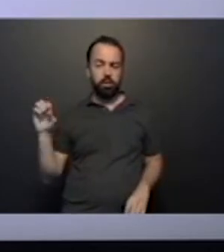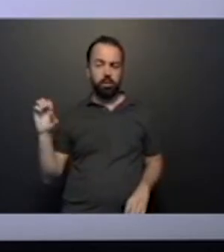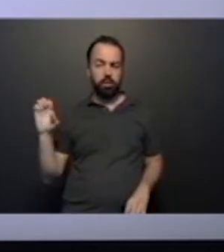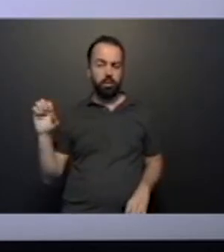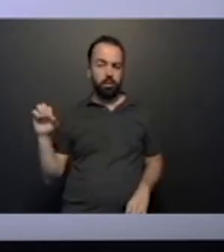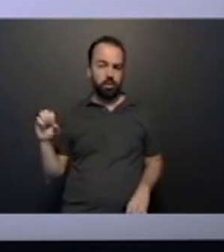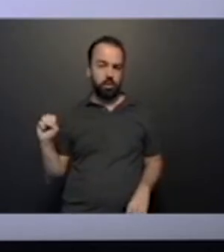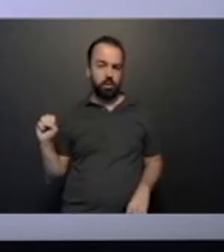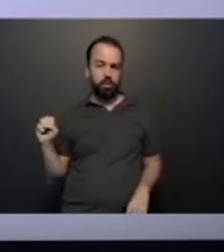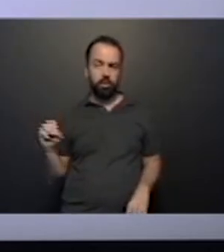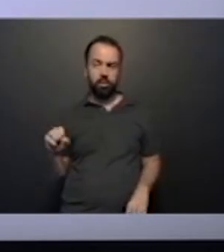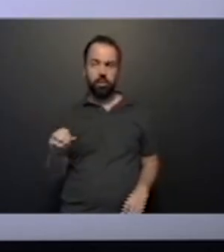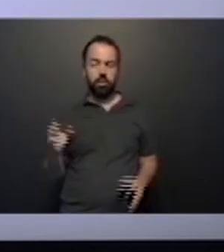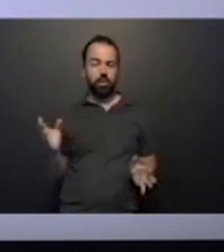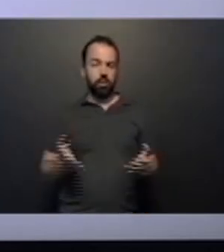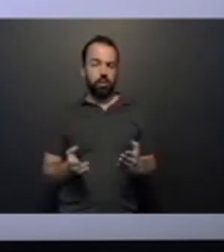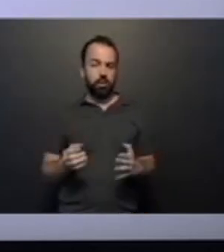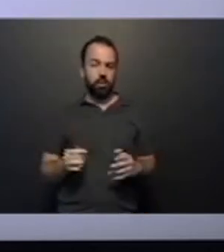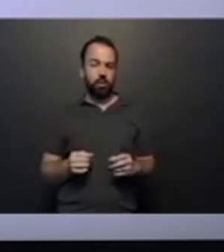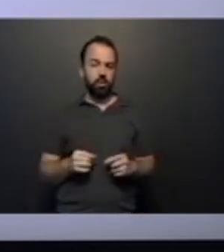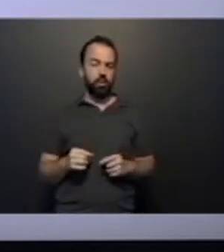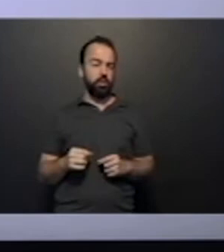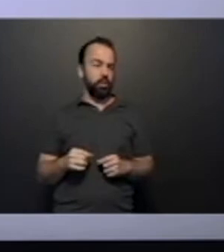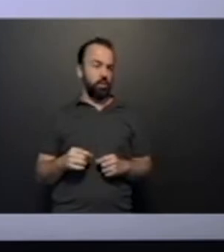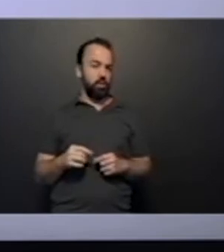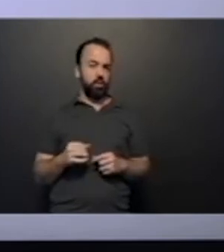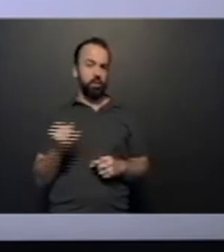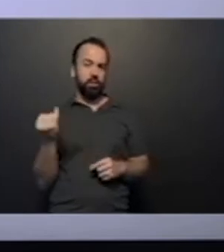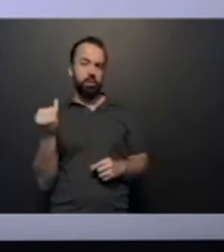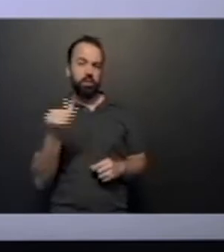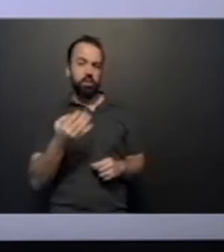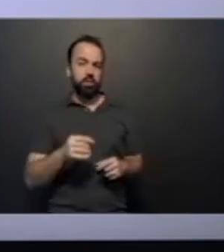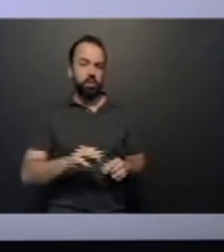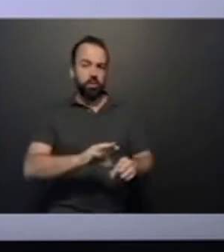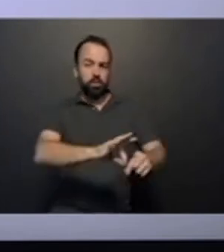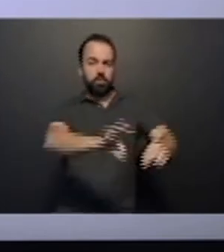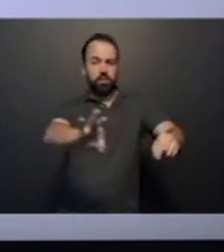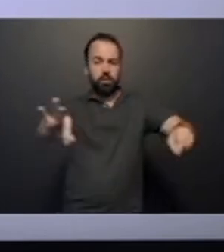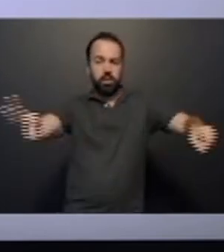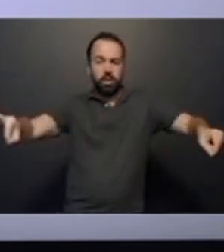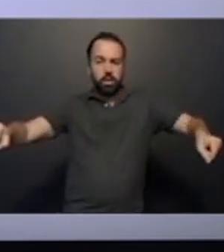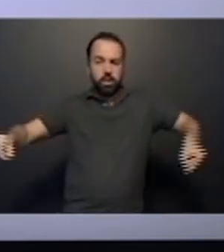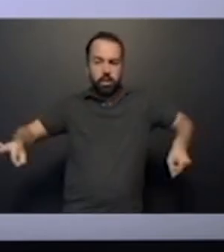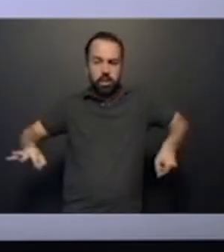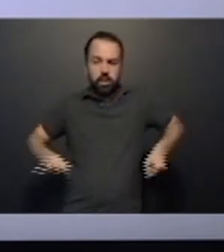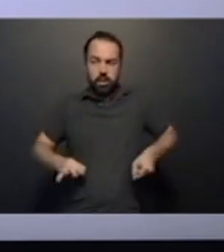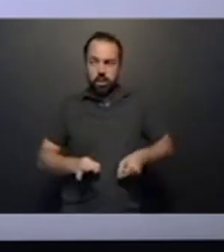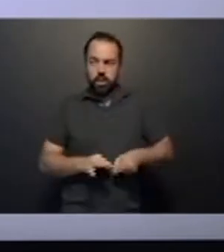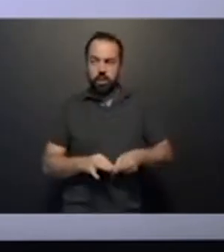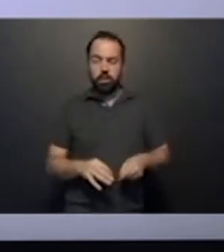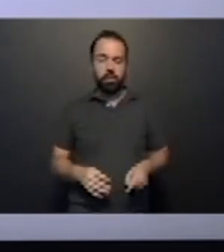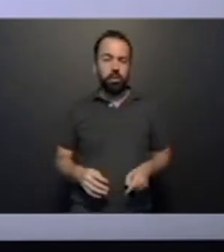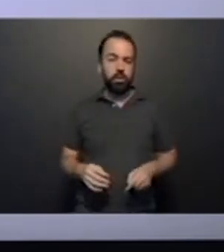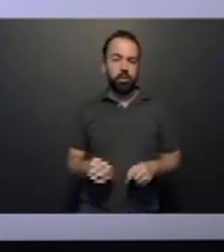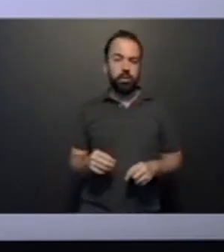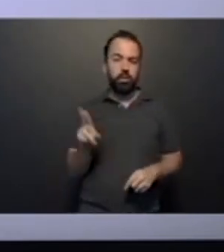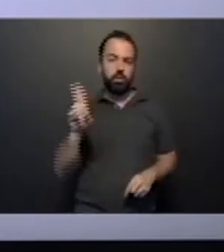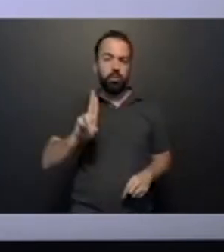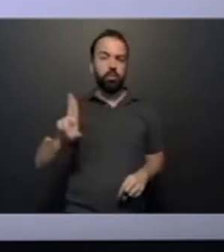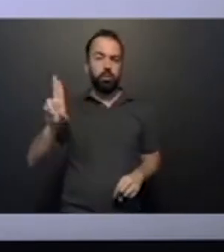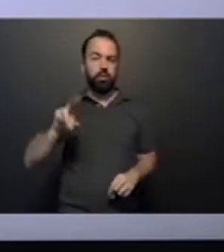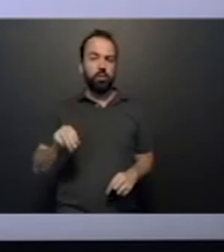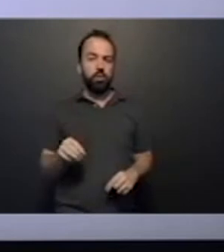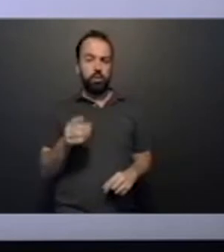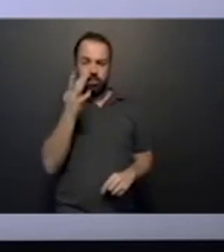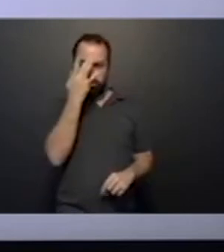primeiro calcular o tamanho da pista né o comprimento da pista eu vou utilizar a fórmula do